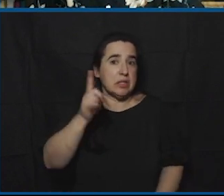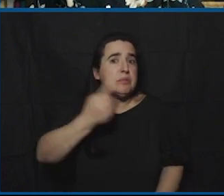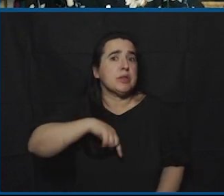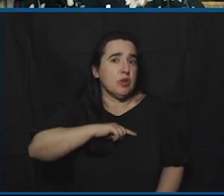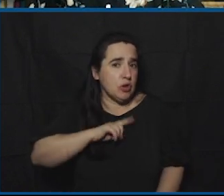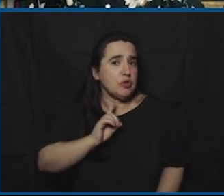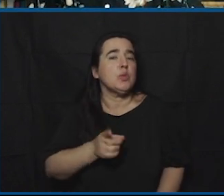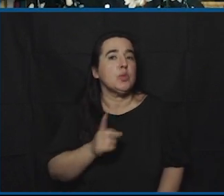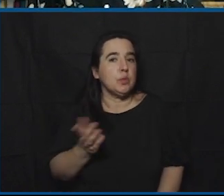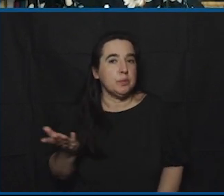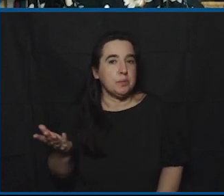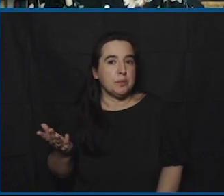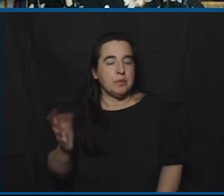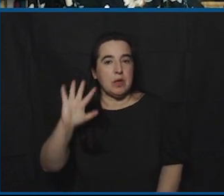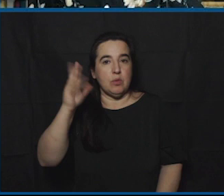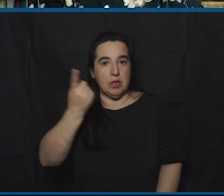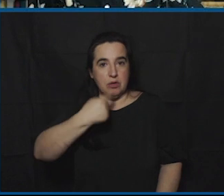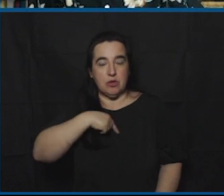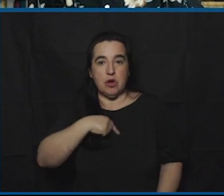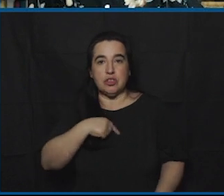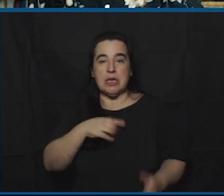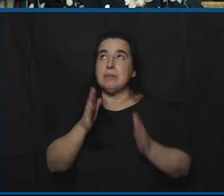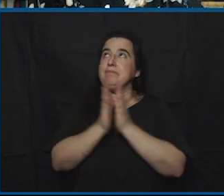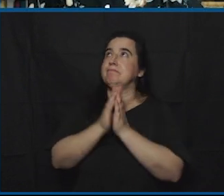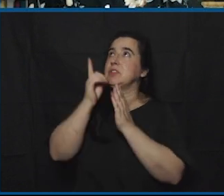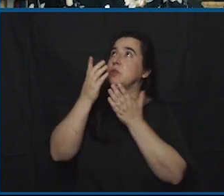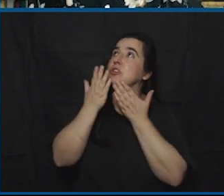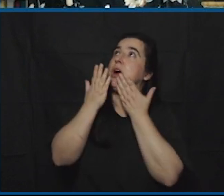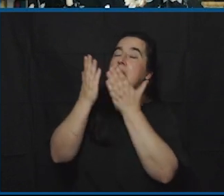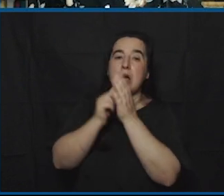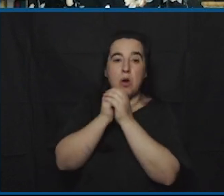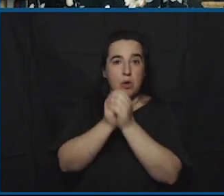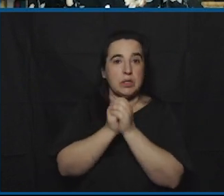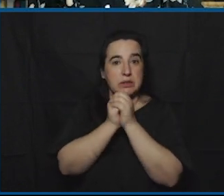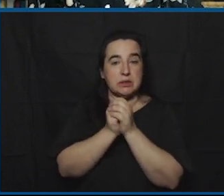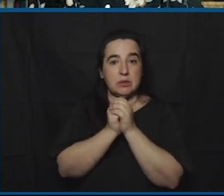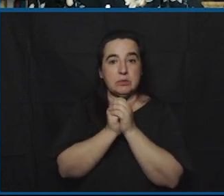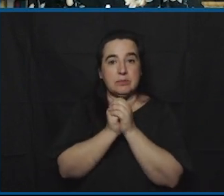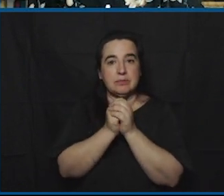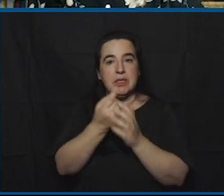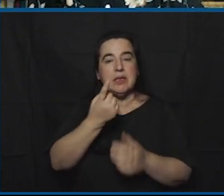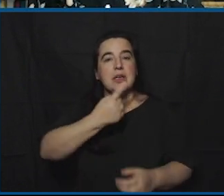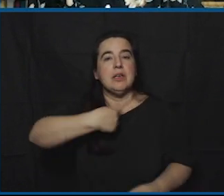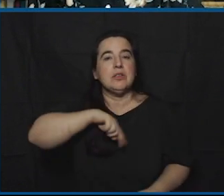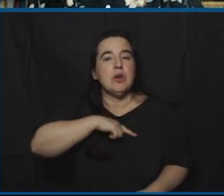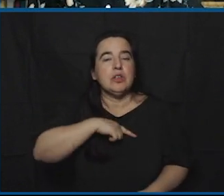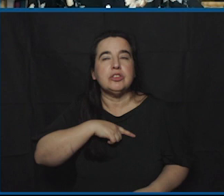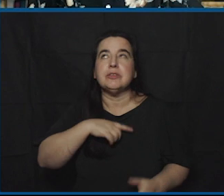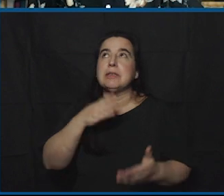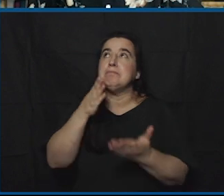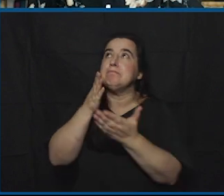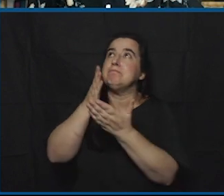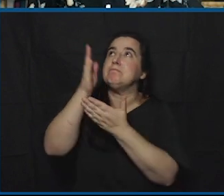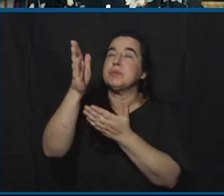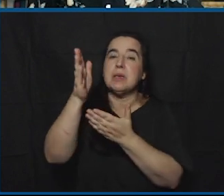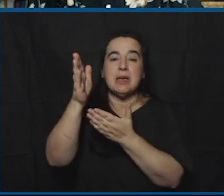para nós, que quando nós nos dirigimos ao Pai em oração, não estamos a dirigir propriamente